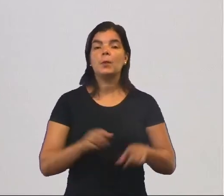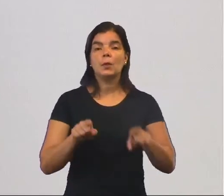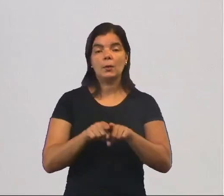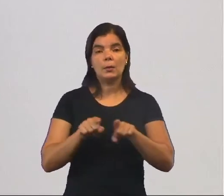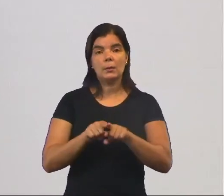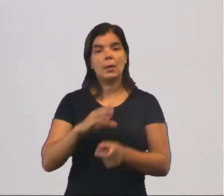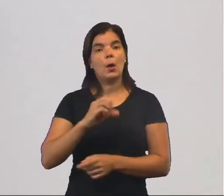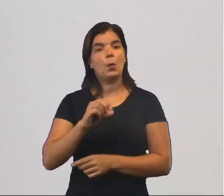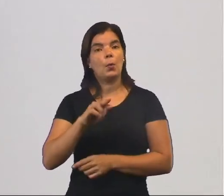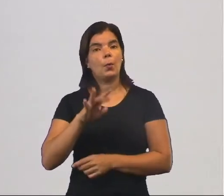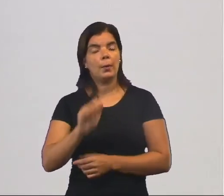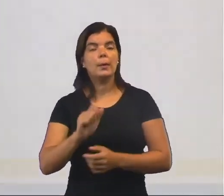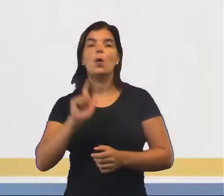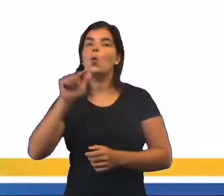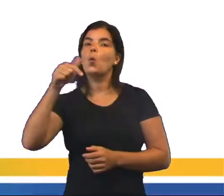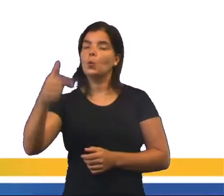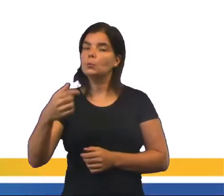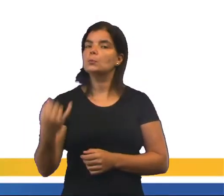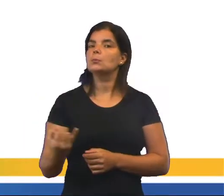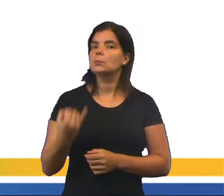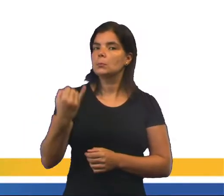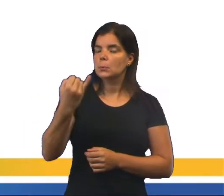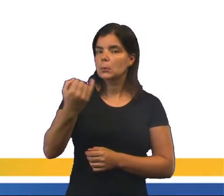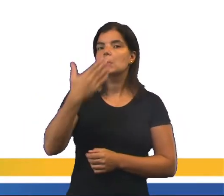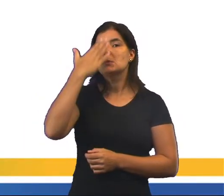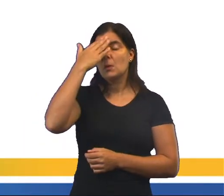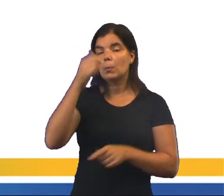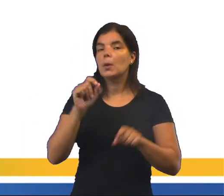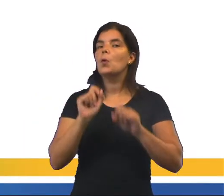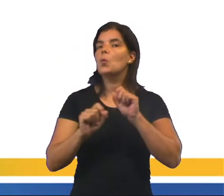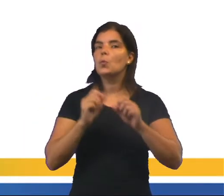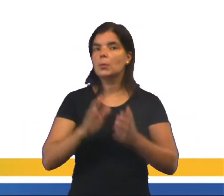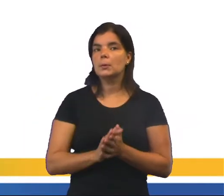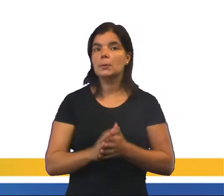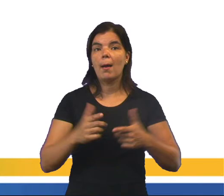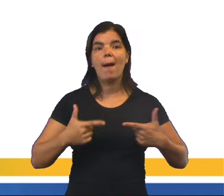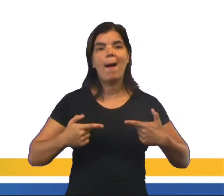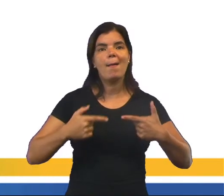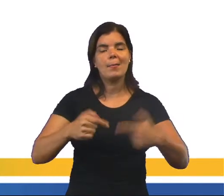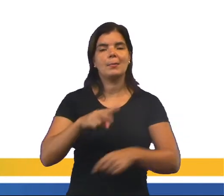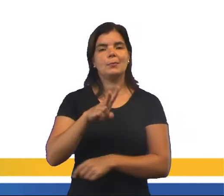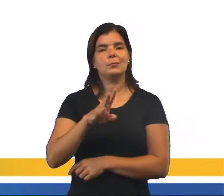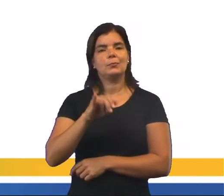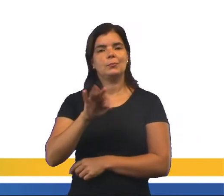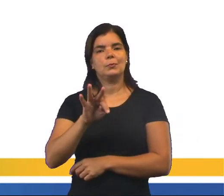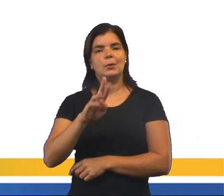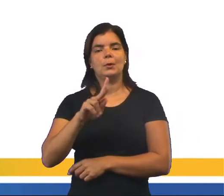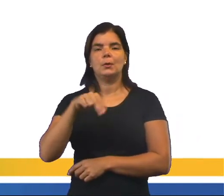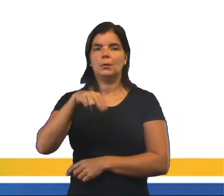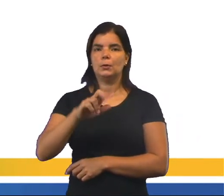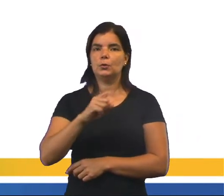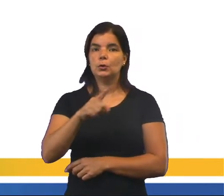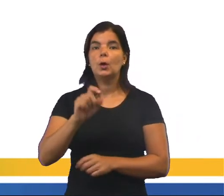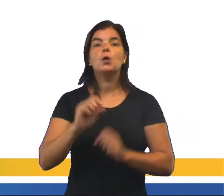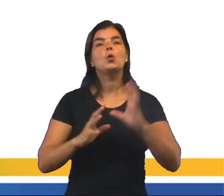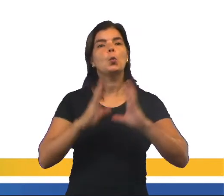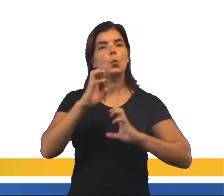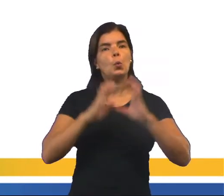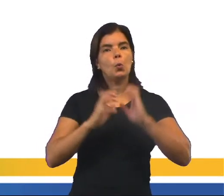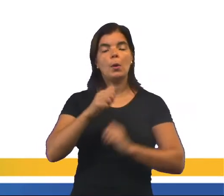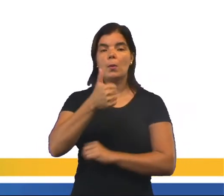questão da Guerra da Coreia. Outro ponto importante a gente salientar é a Guerra do Vietnã, que esse conflito ocorreu